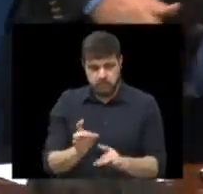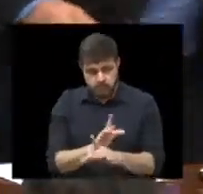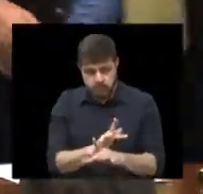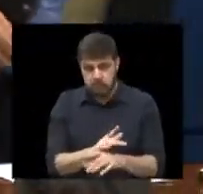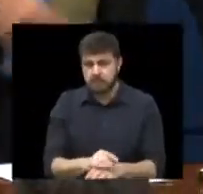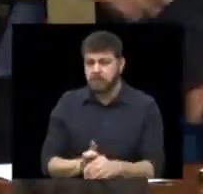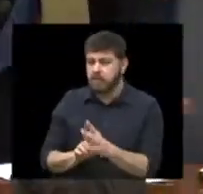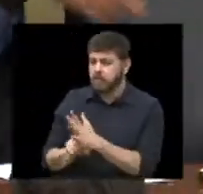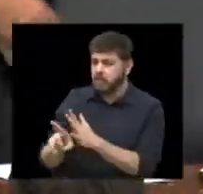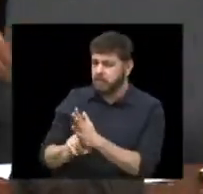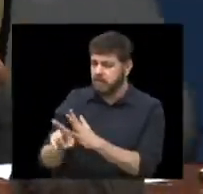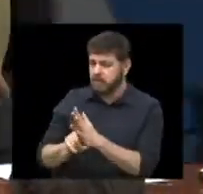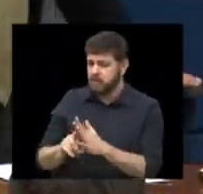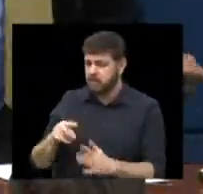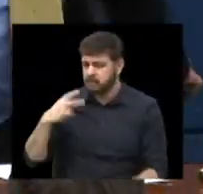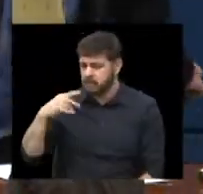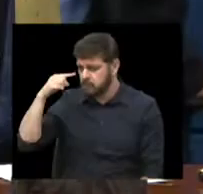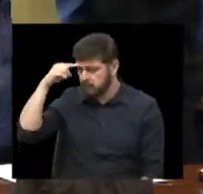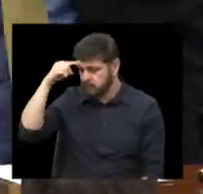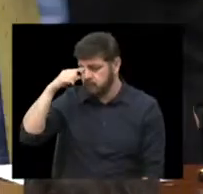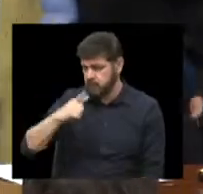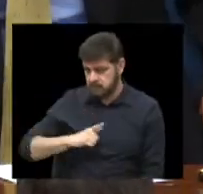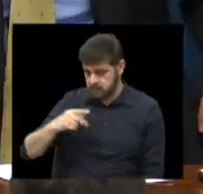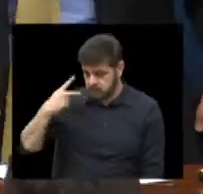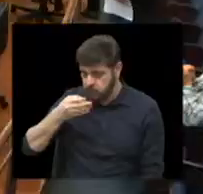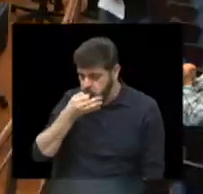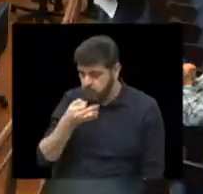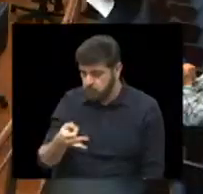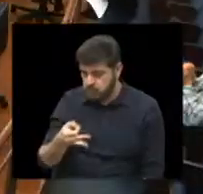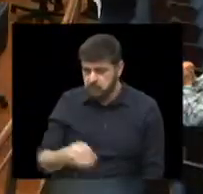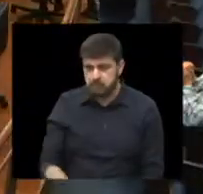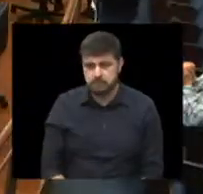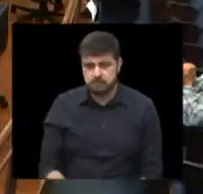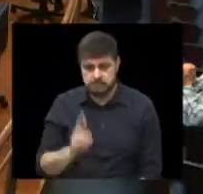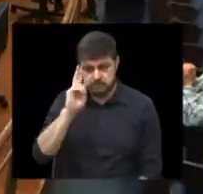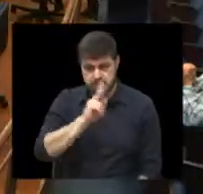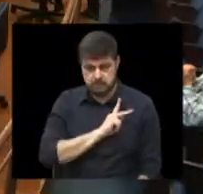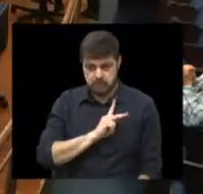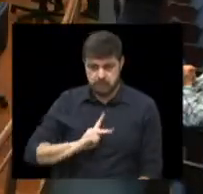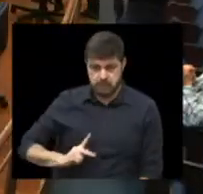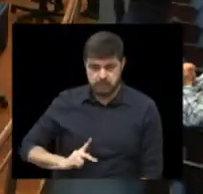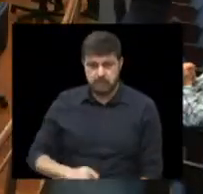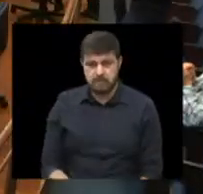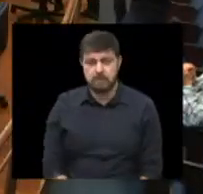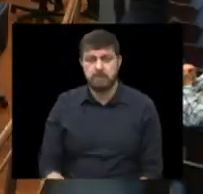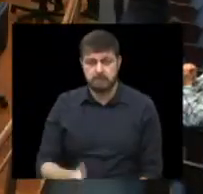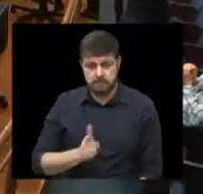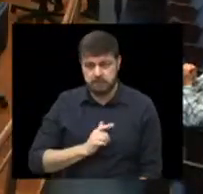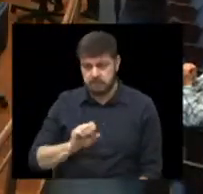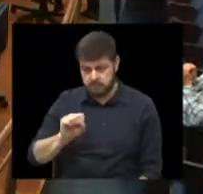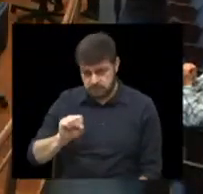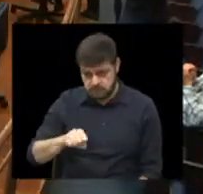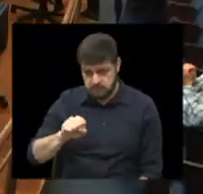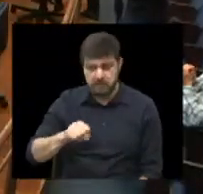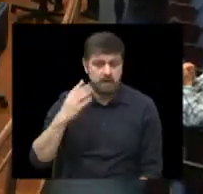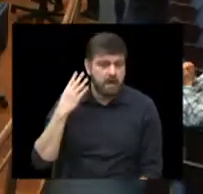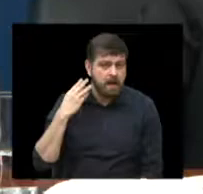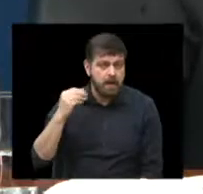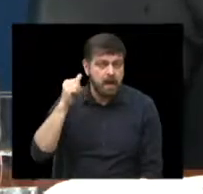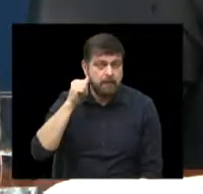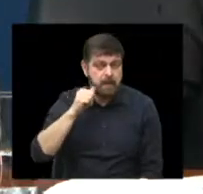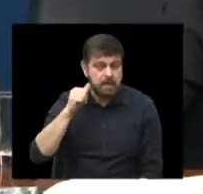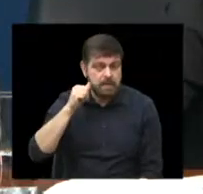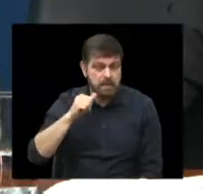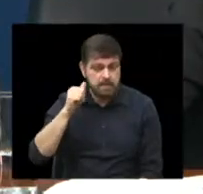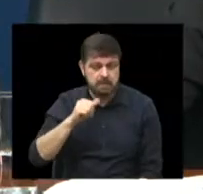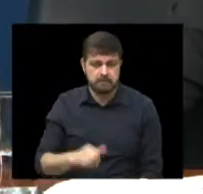o vereador Felipe Marques se existe vereador inscrito. Senhor presidente Rafa Zimbaldi, existe sim, e é a vereadora Mariana